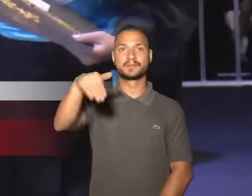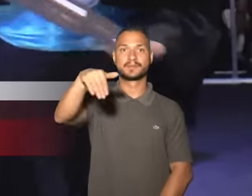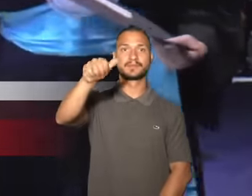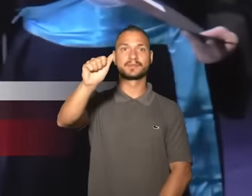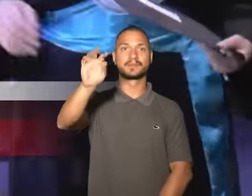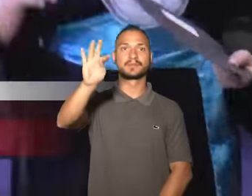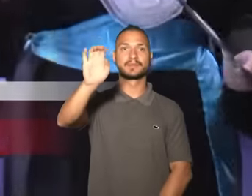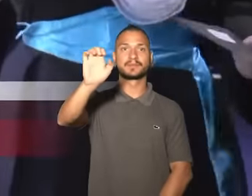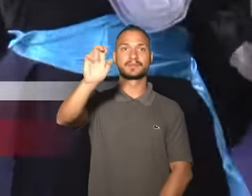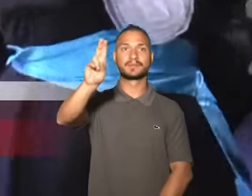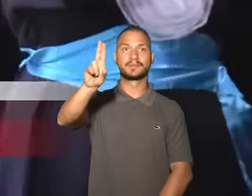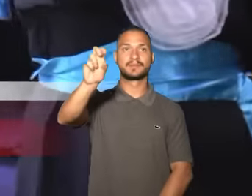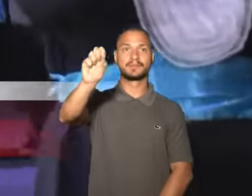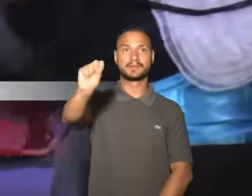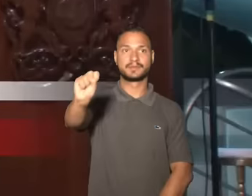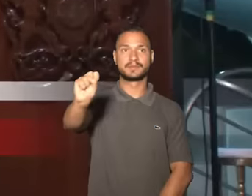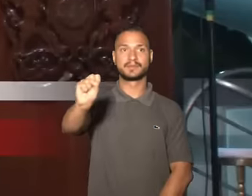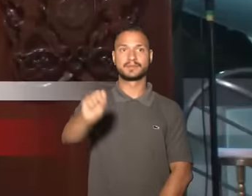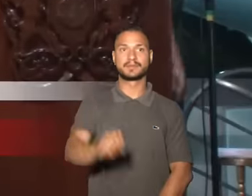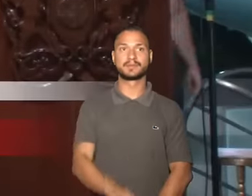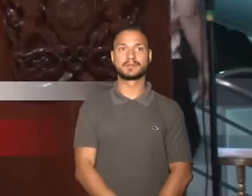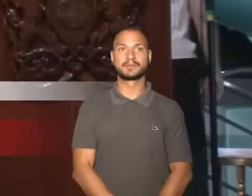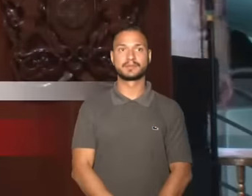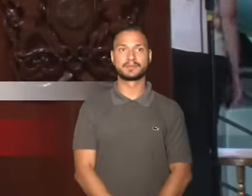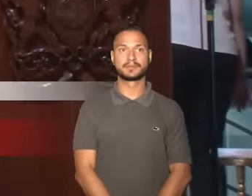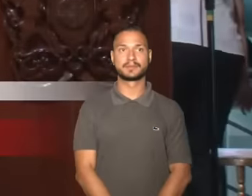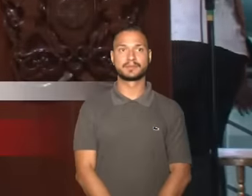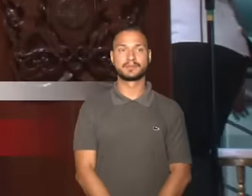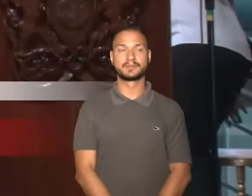Matheus Rodrigues Jorge.